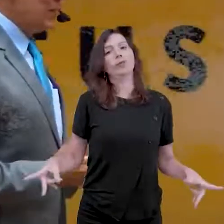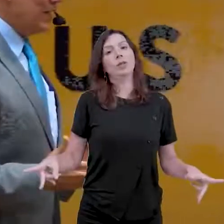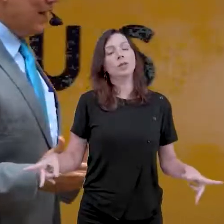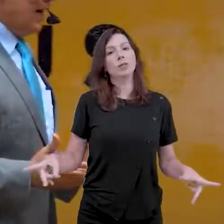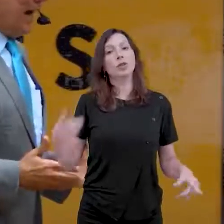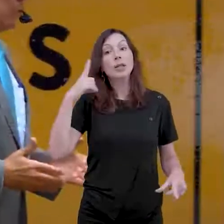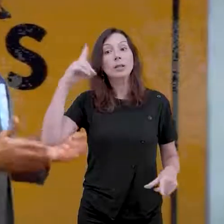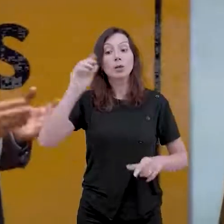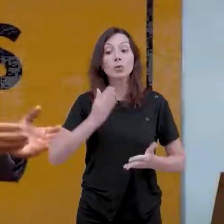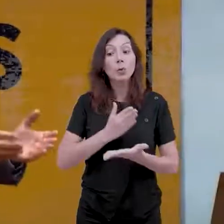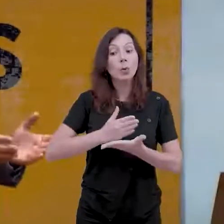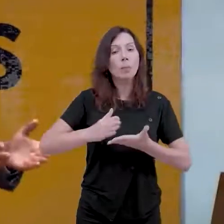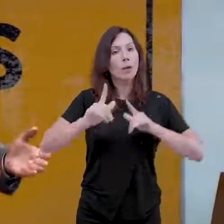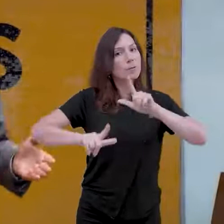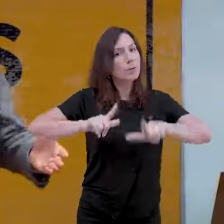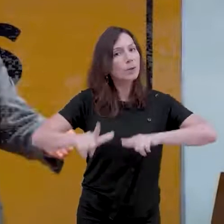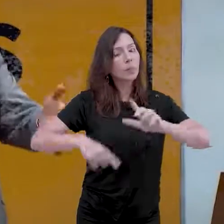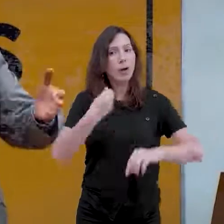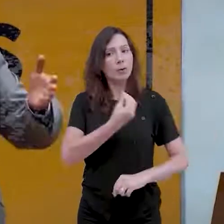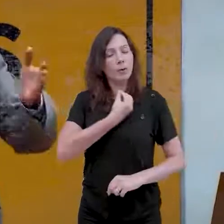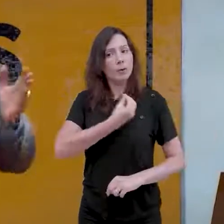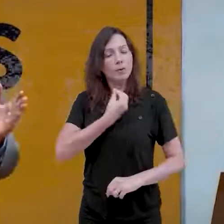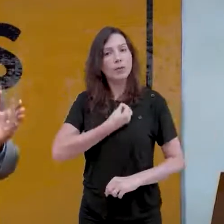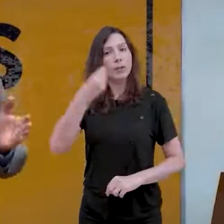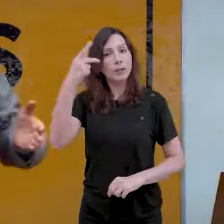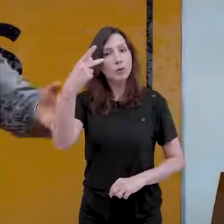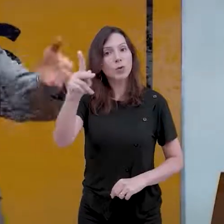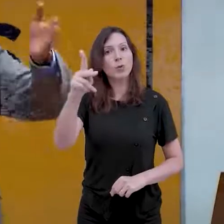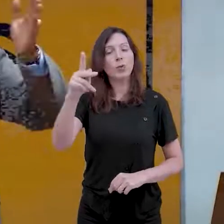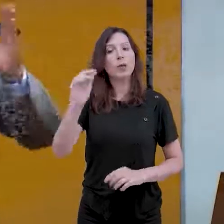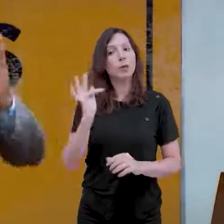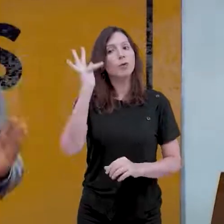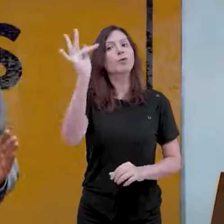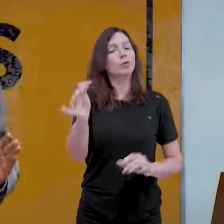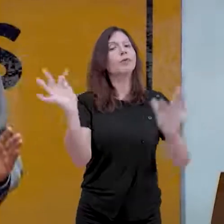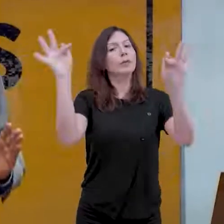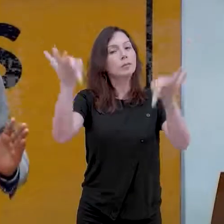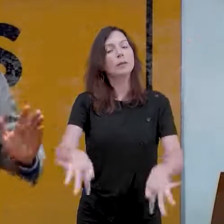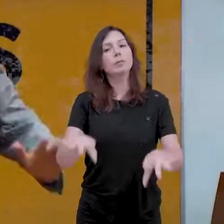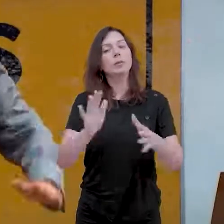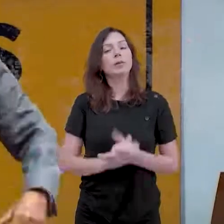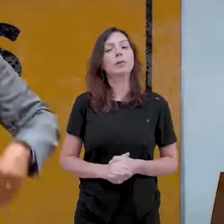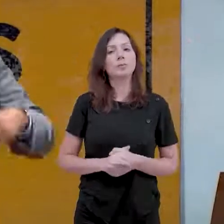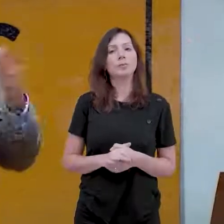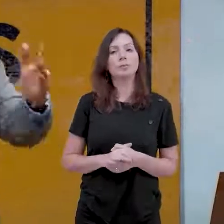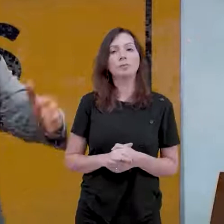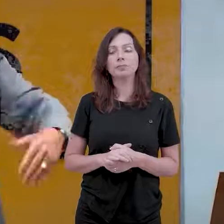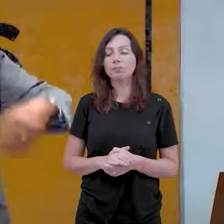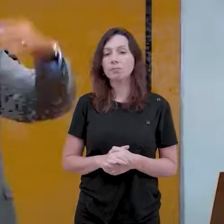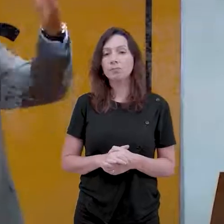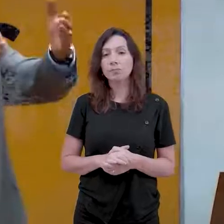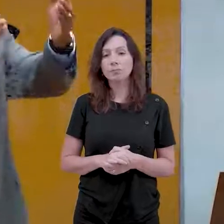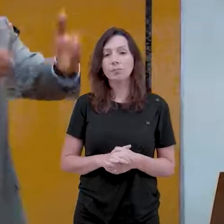Romanos 8,30, aos que Deus predestinou, a esses Deus também chamou. Aos que Deus chamou, esses Deus também justificou. E aos que Deus justificou,